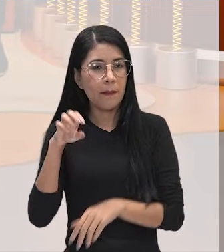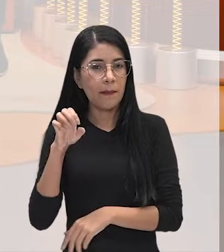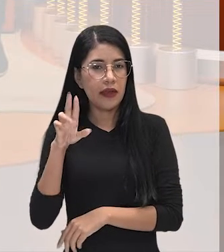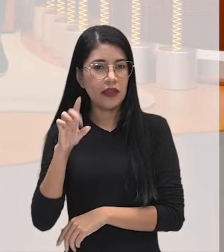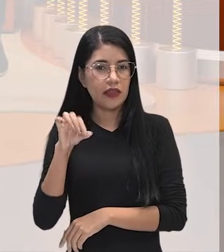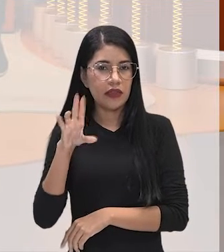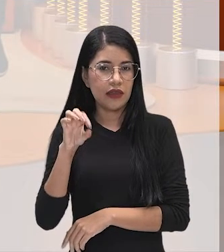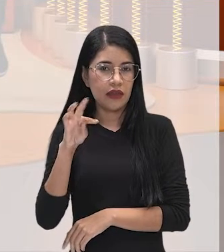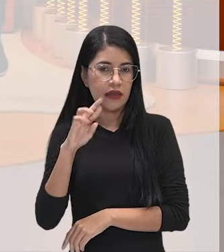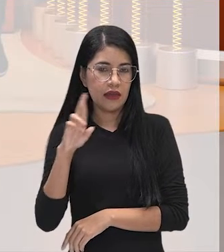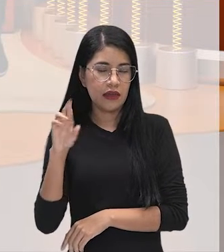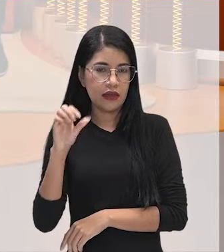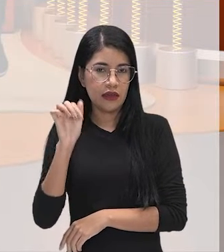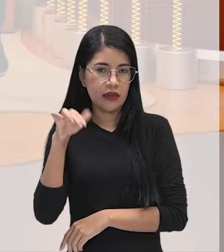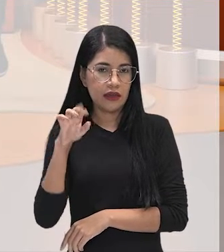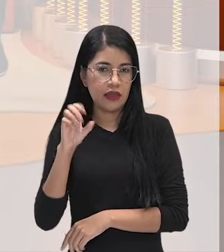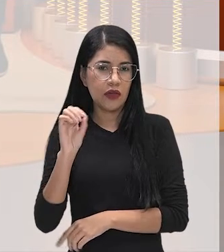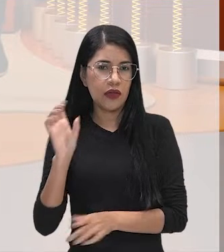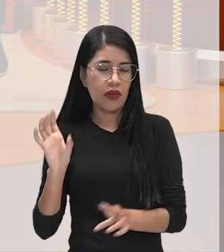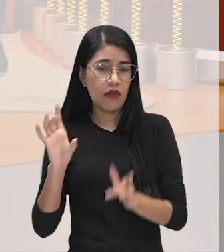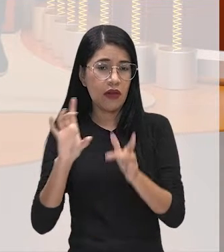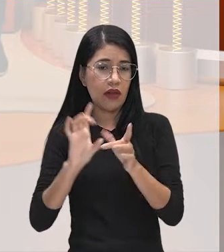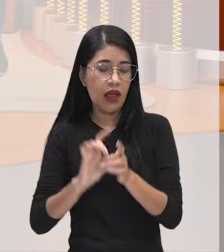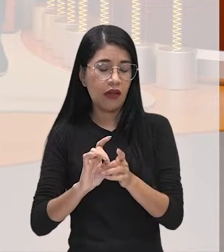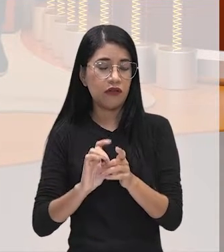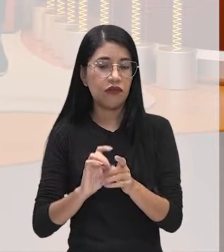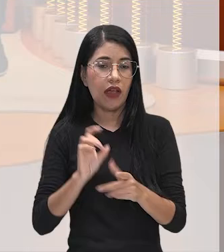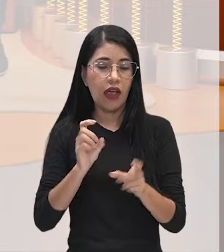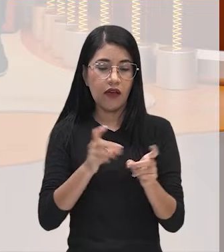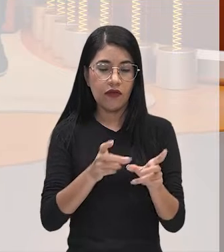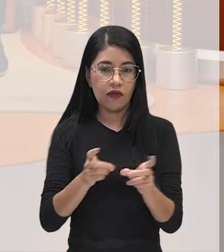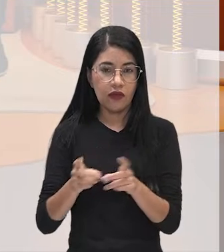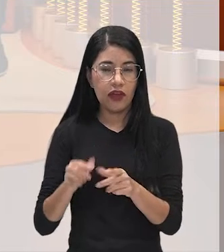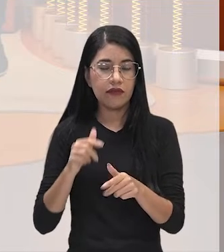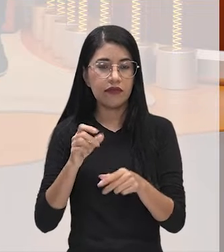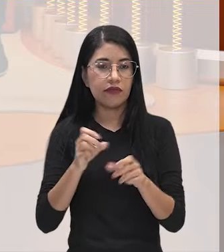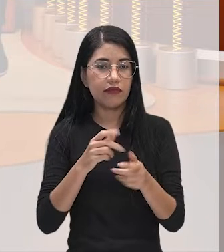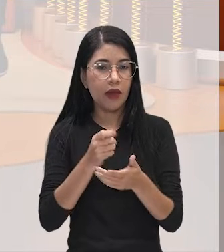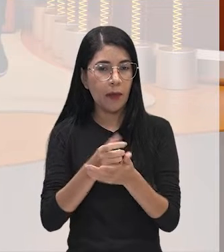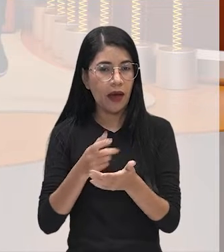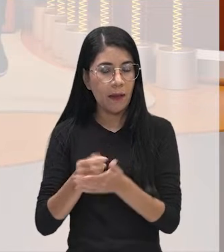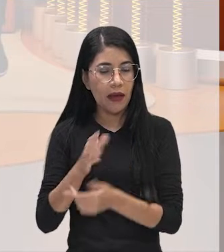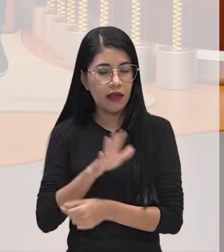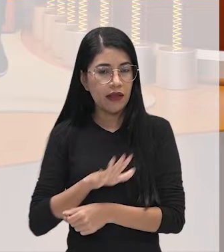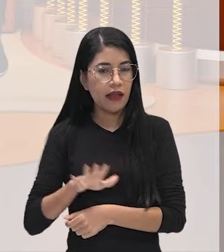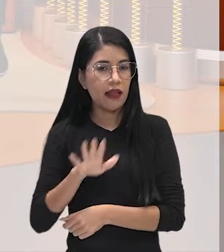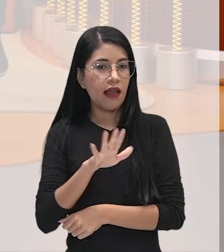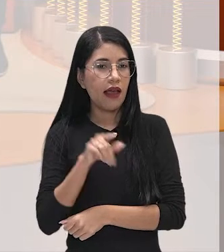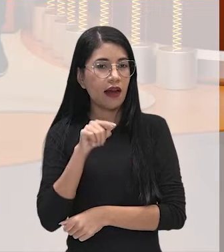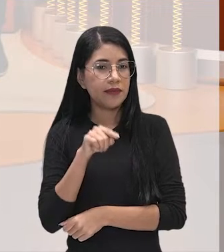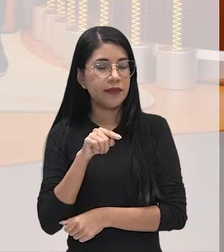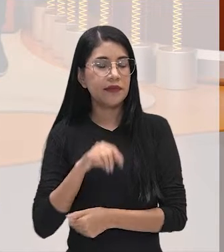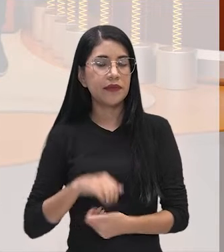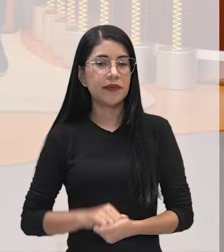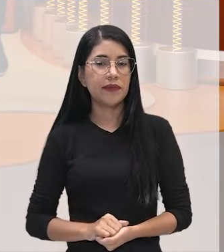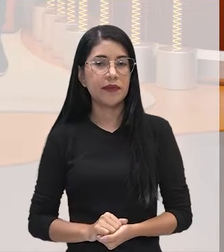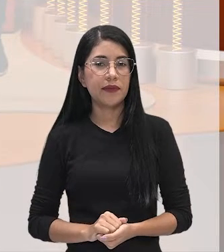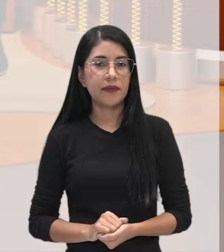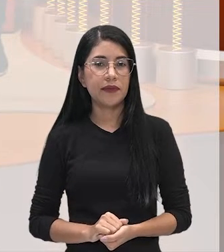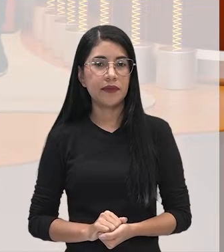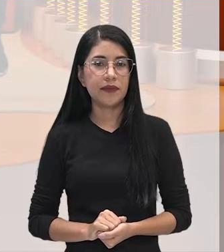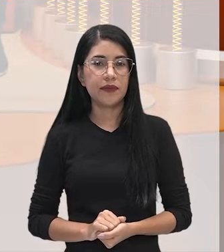então, ao grande comércio, então, né, nessa região, então, ali que a gente chama de